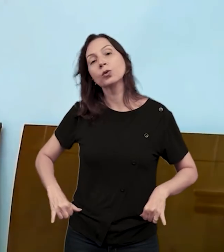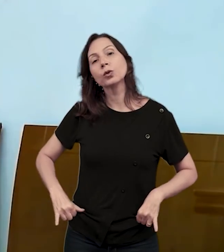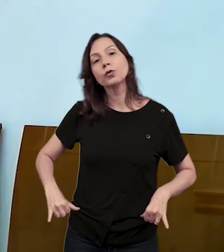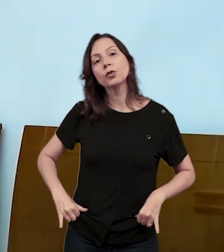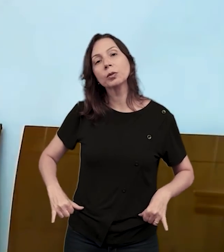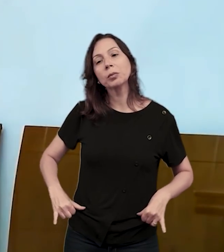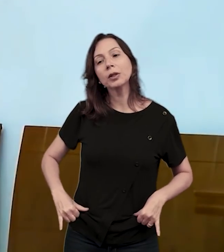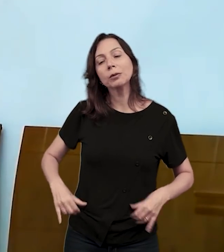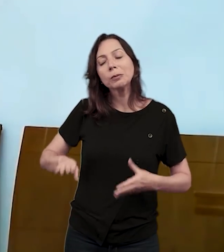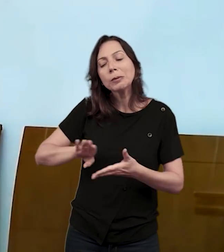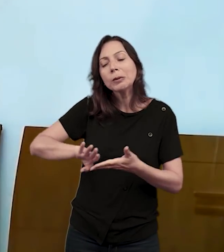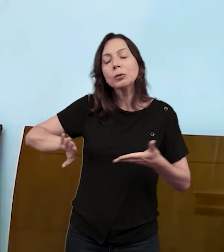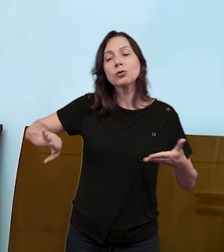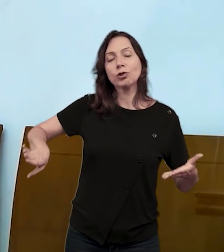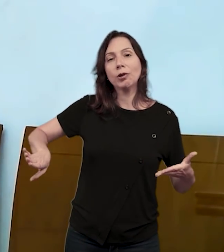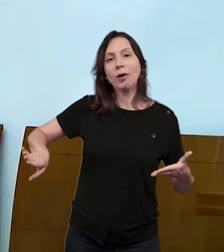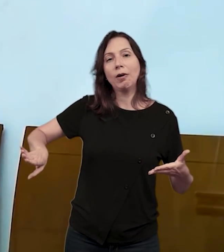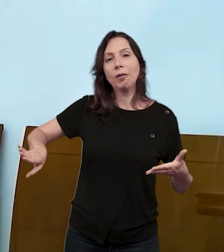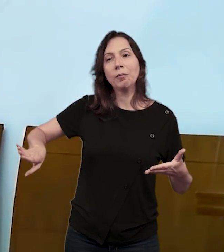graça.